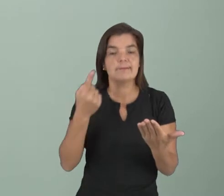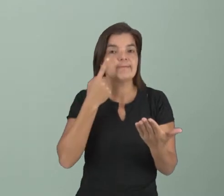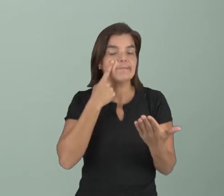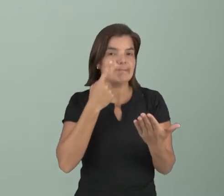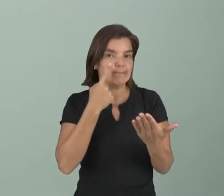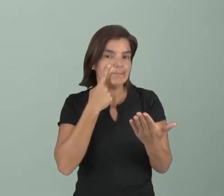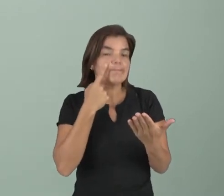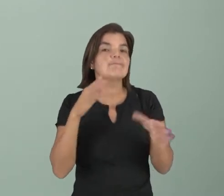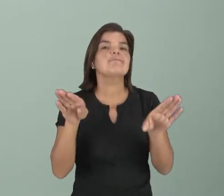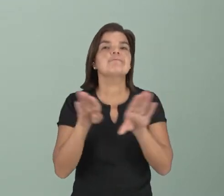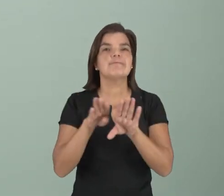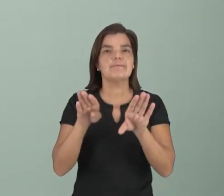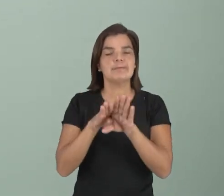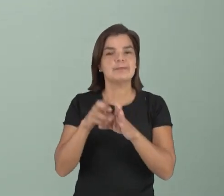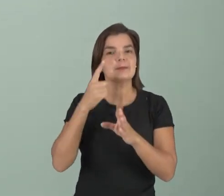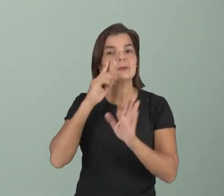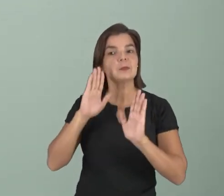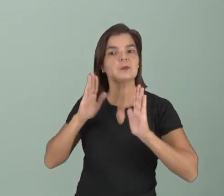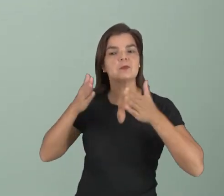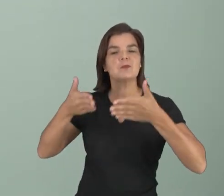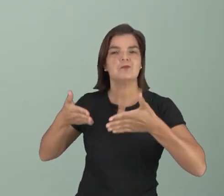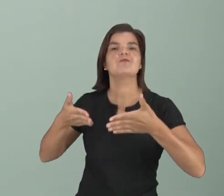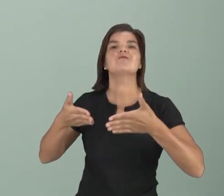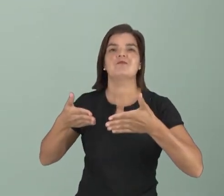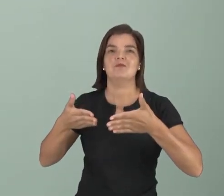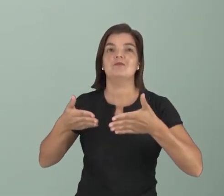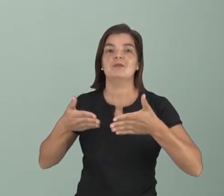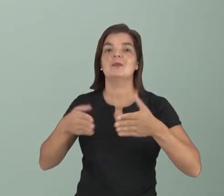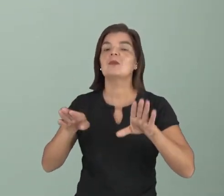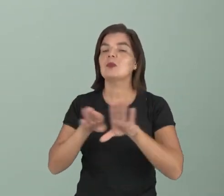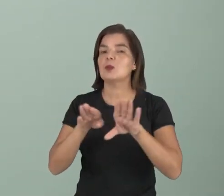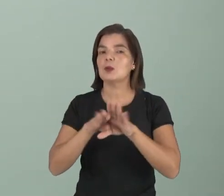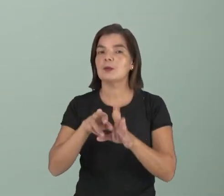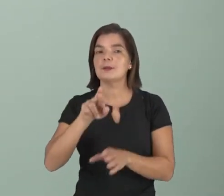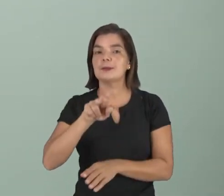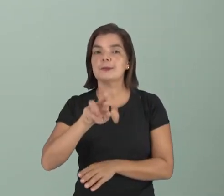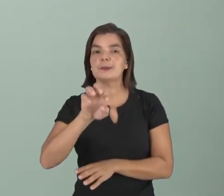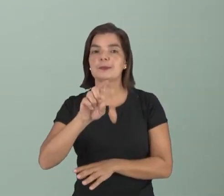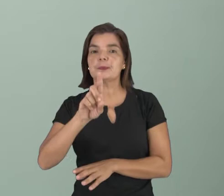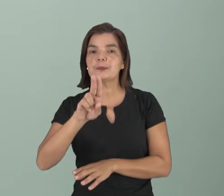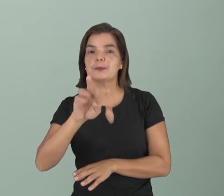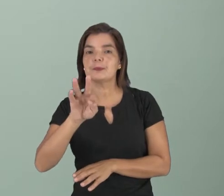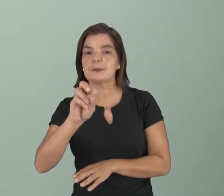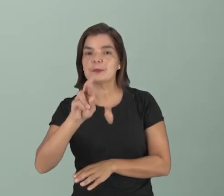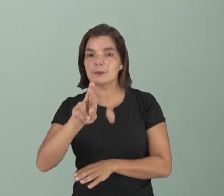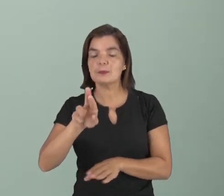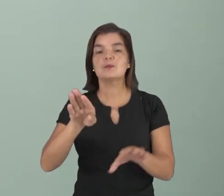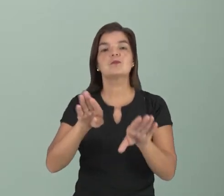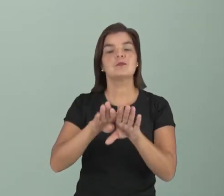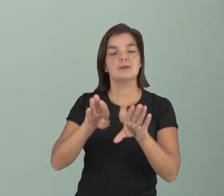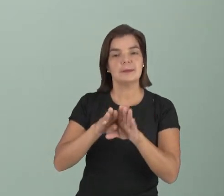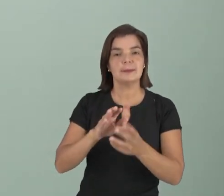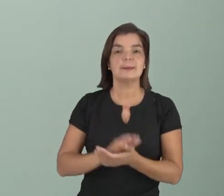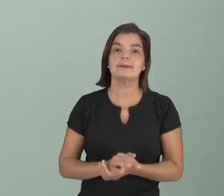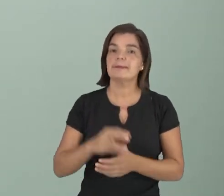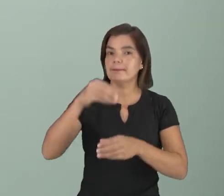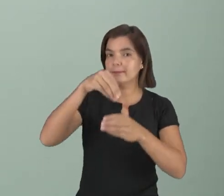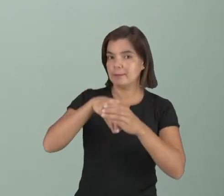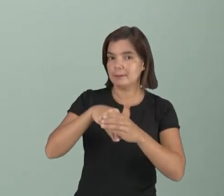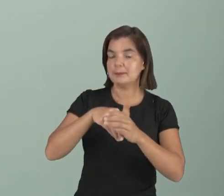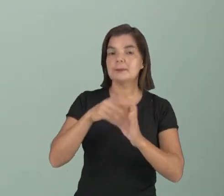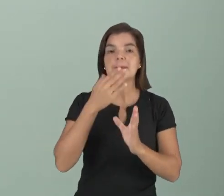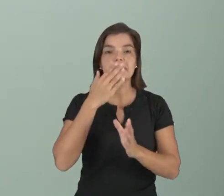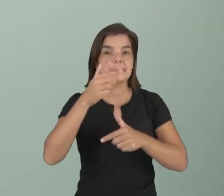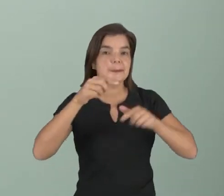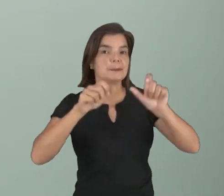NOx, e também vamos especificamente falar e identificar quem são os agentes redutores, agentes oxidantes dentro desse tipo